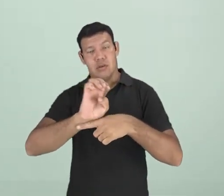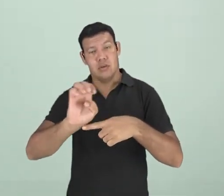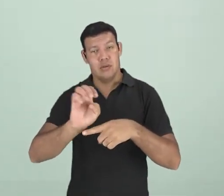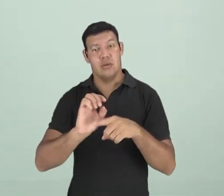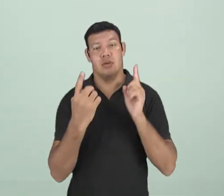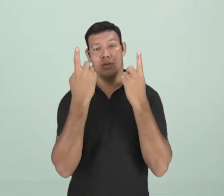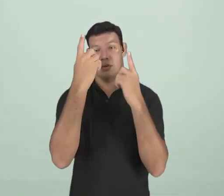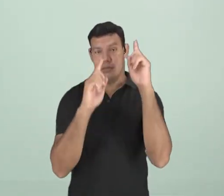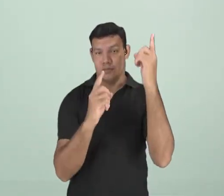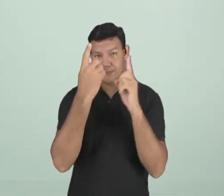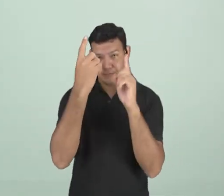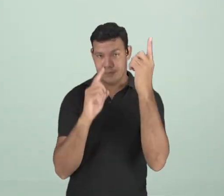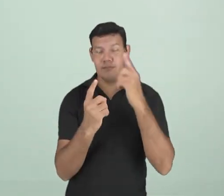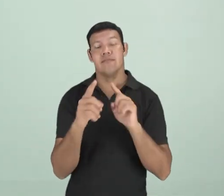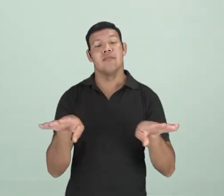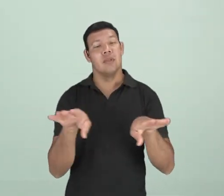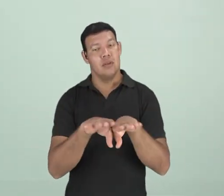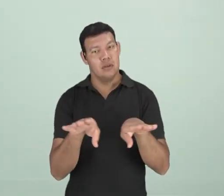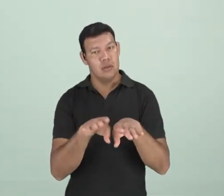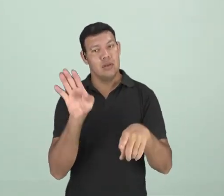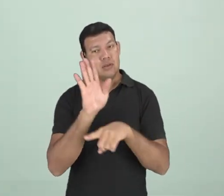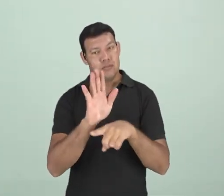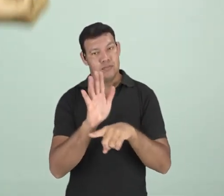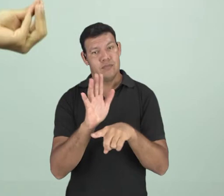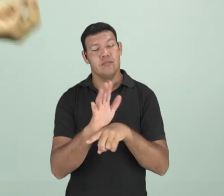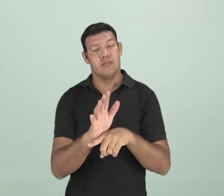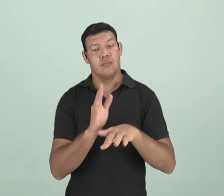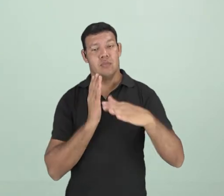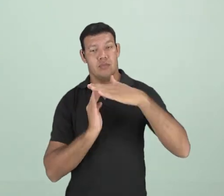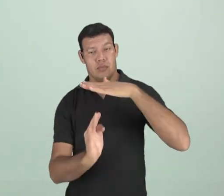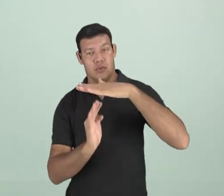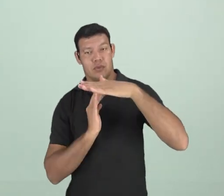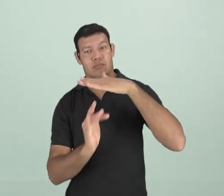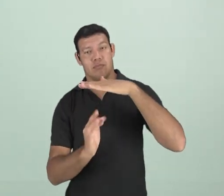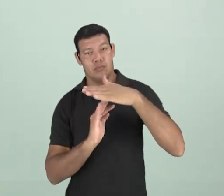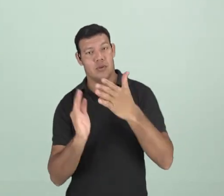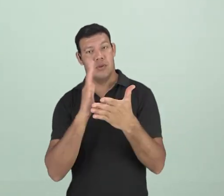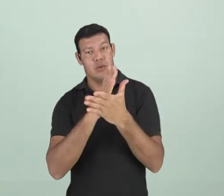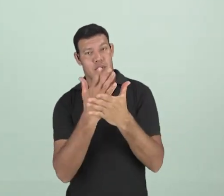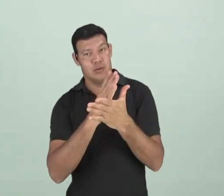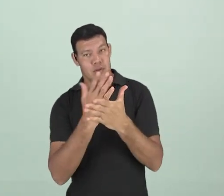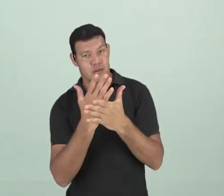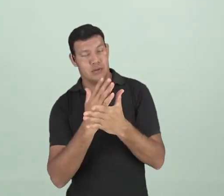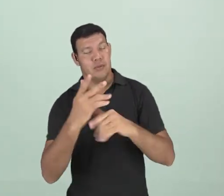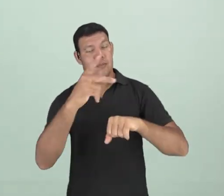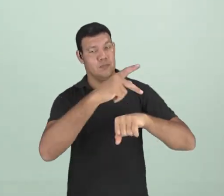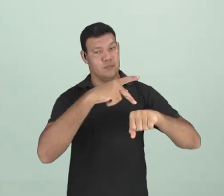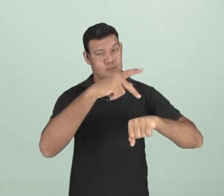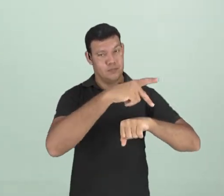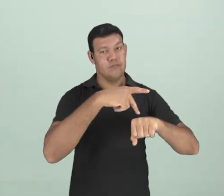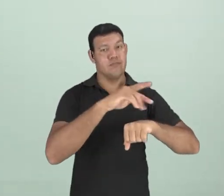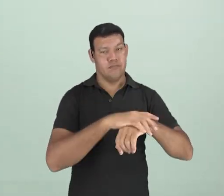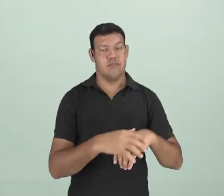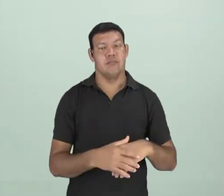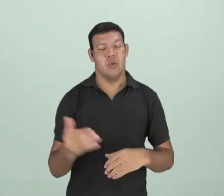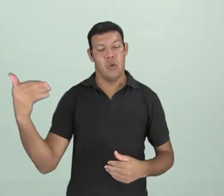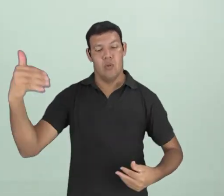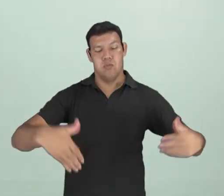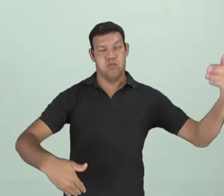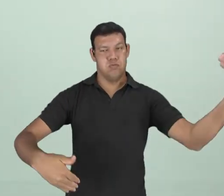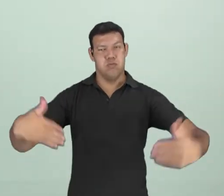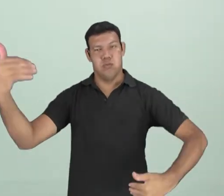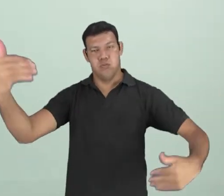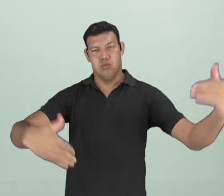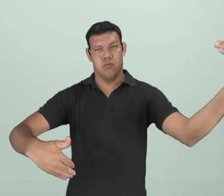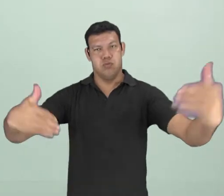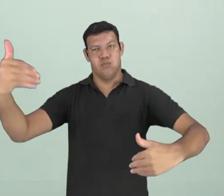também para que hajam fluxos migratórios desses países que estão na fronteira com o nosso país para o nosso país,